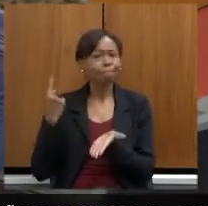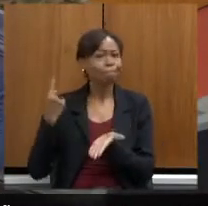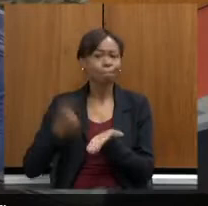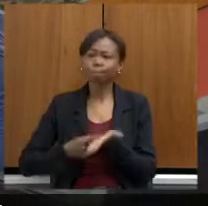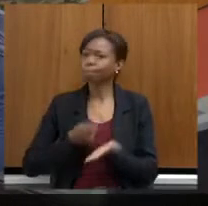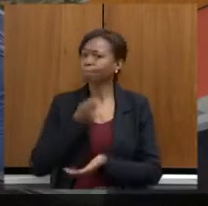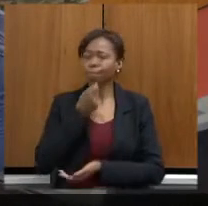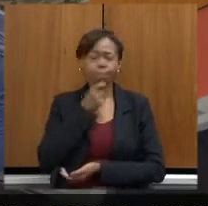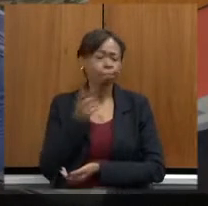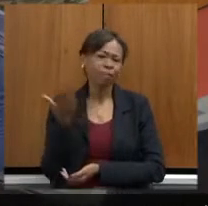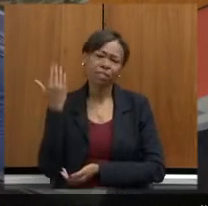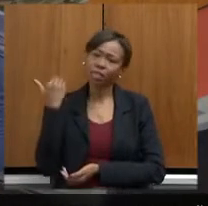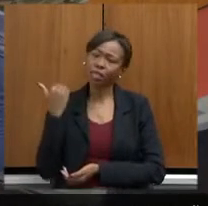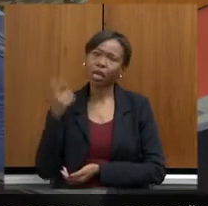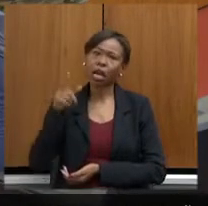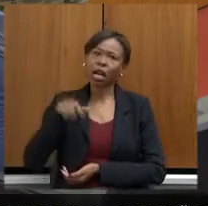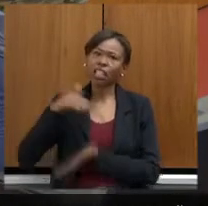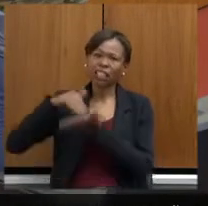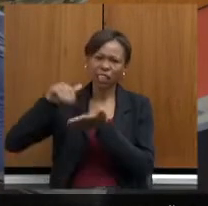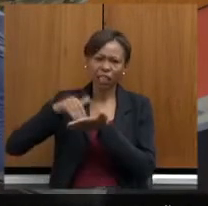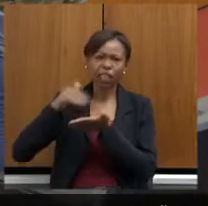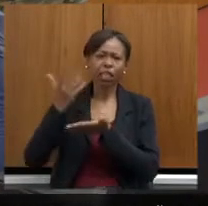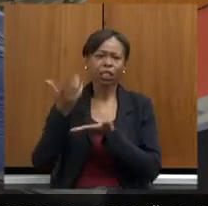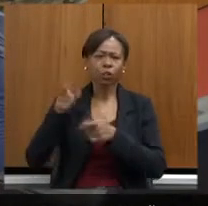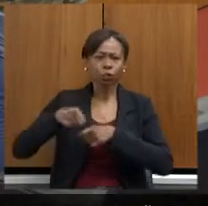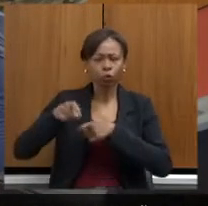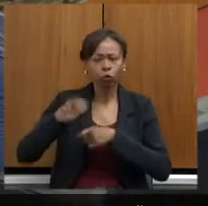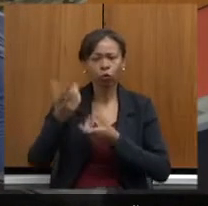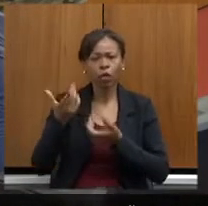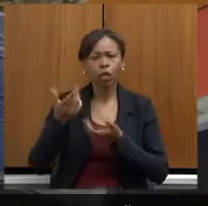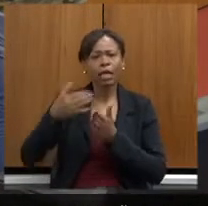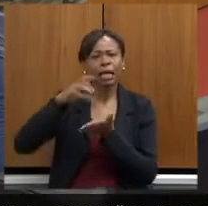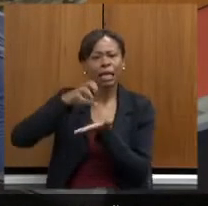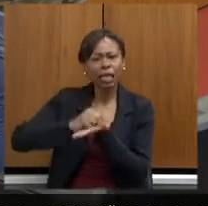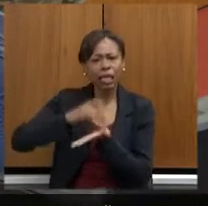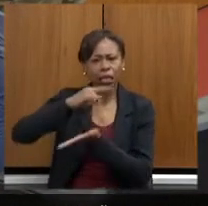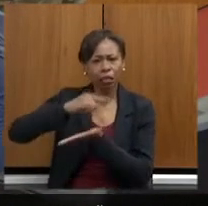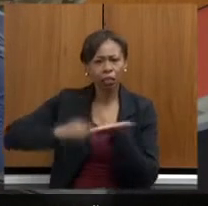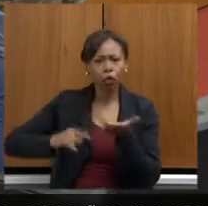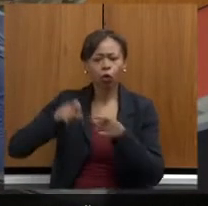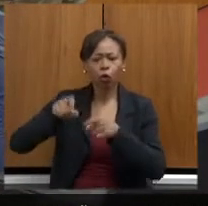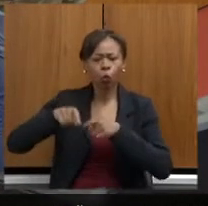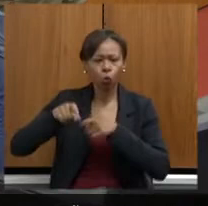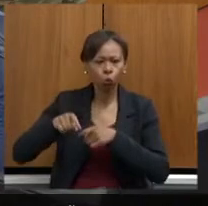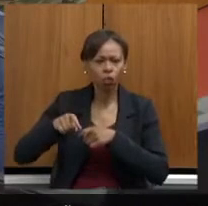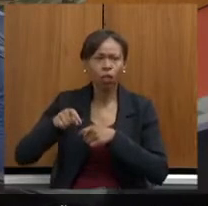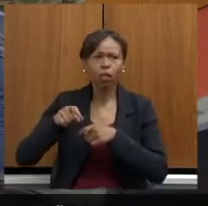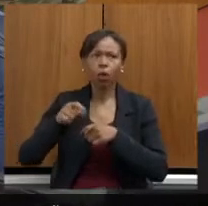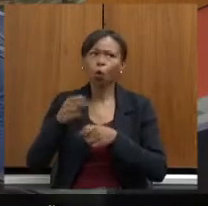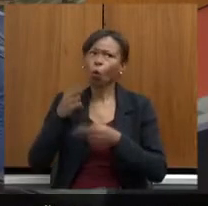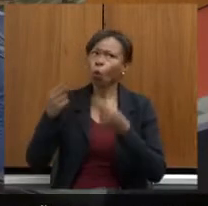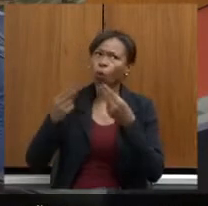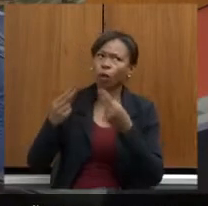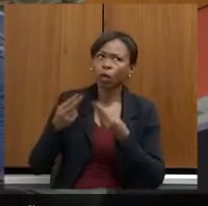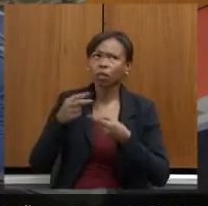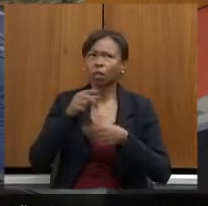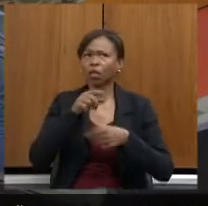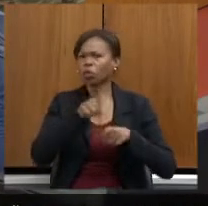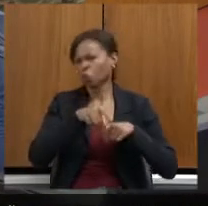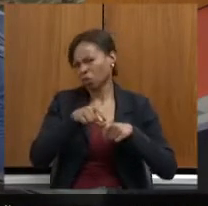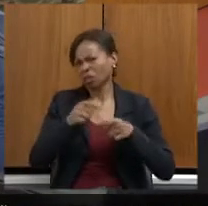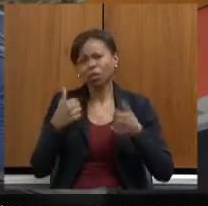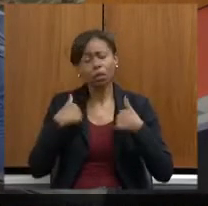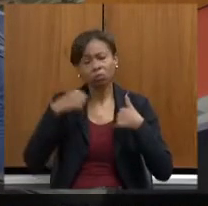época que seria secretaria de agricultura e regularização fundiária tanta Urbana contra rural na eu não